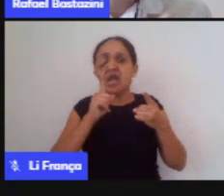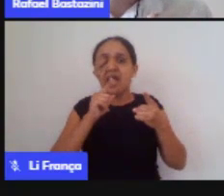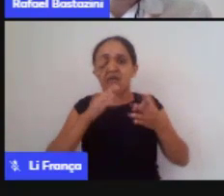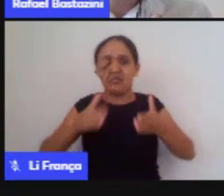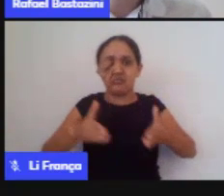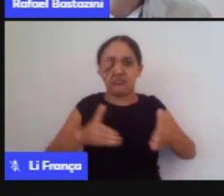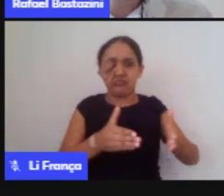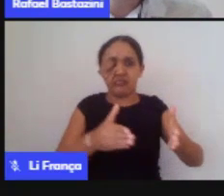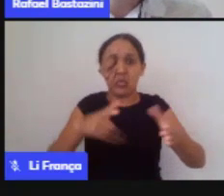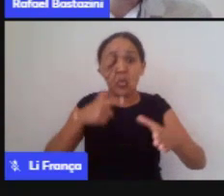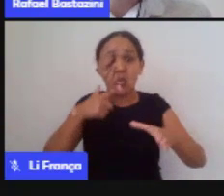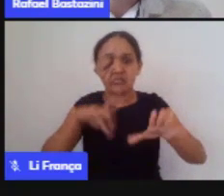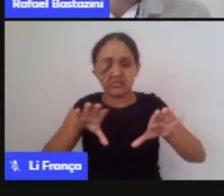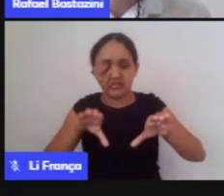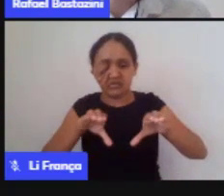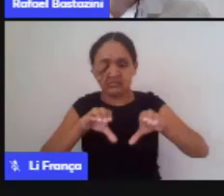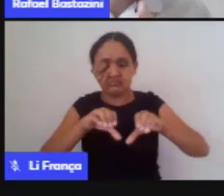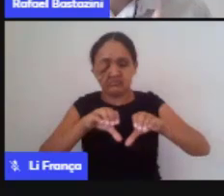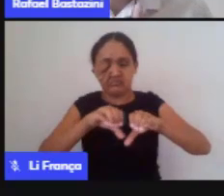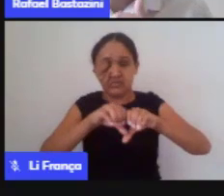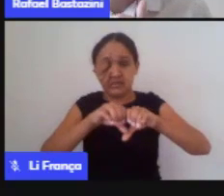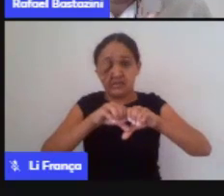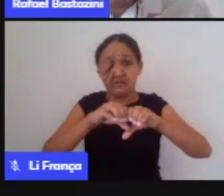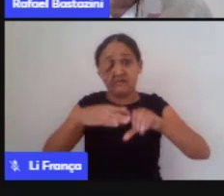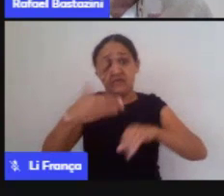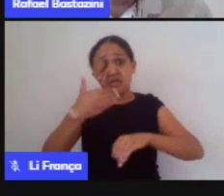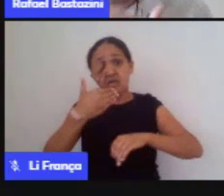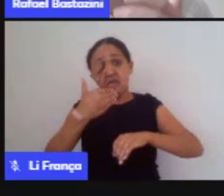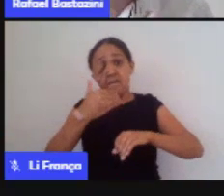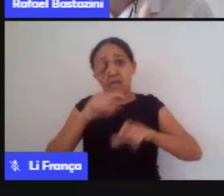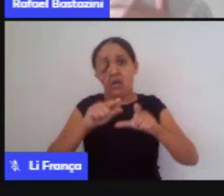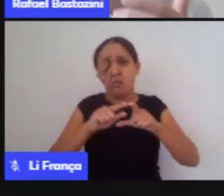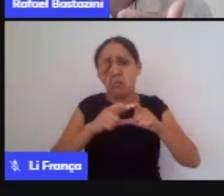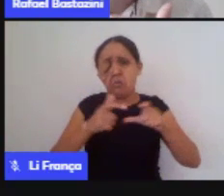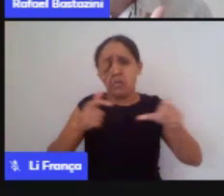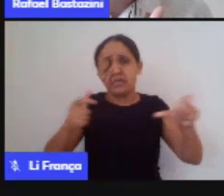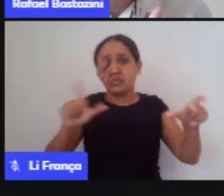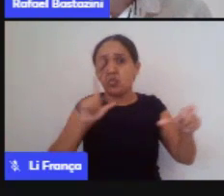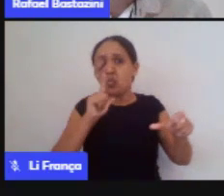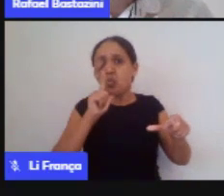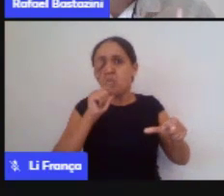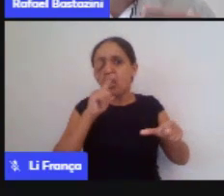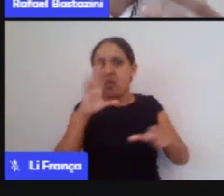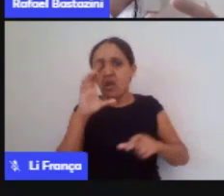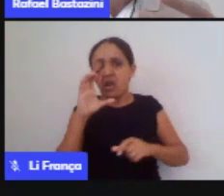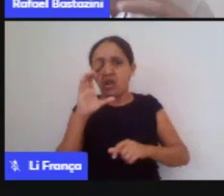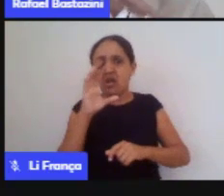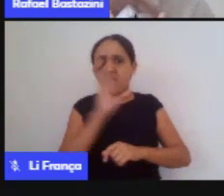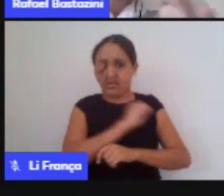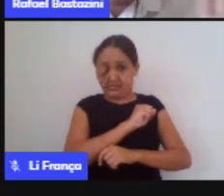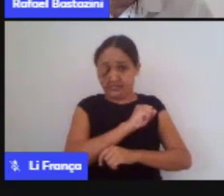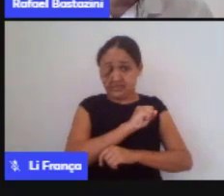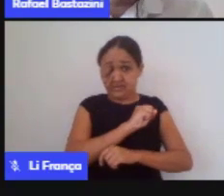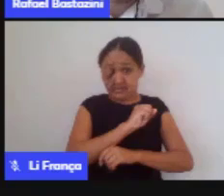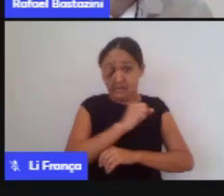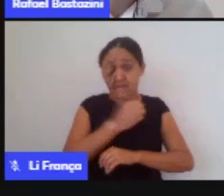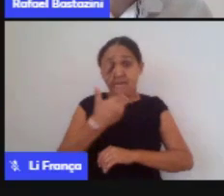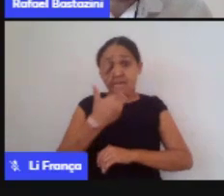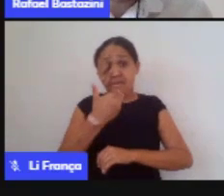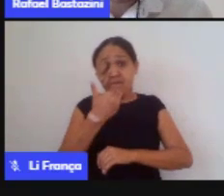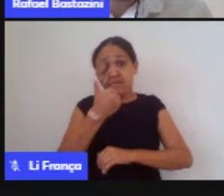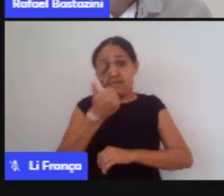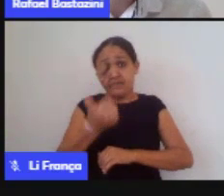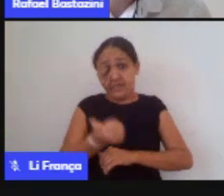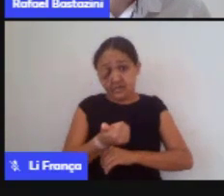velocidade de escoamento superficial da água, você aumenta a velocidade dela, aumentando a velocidade dela, você, em determinado